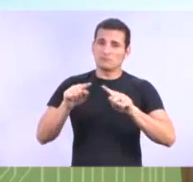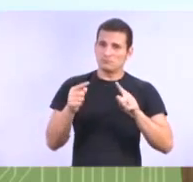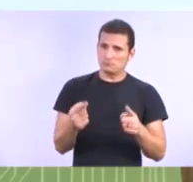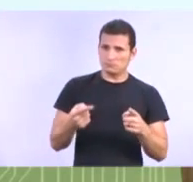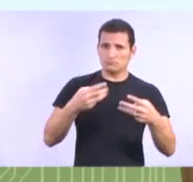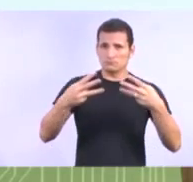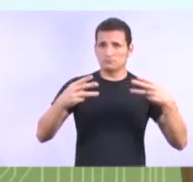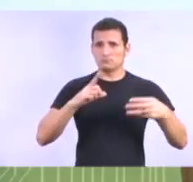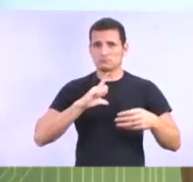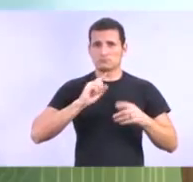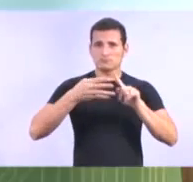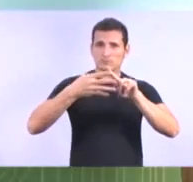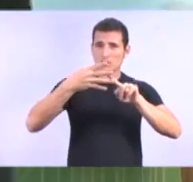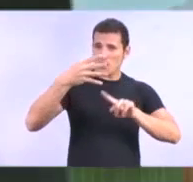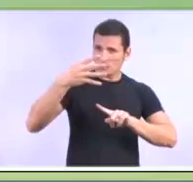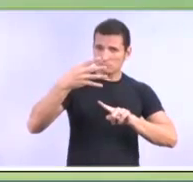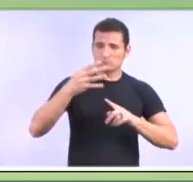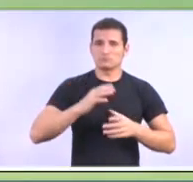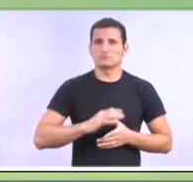elementos, que são